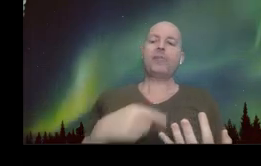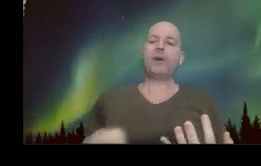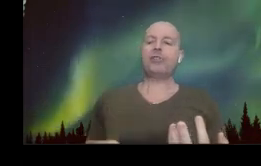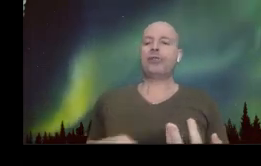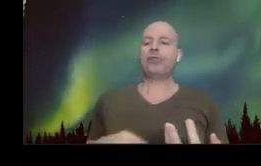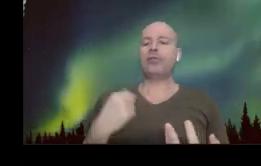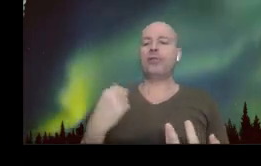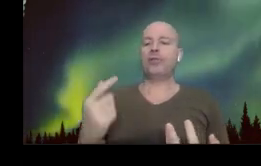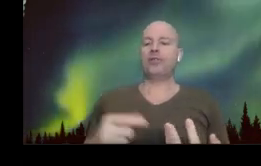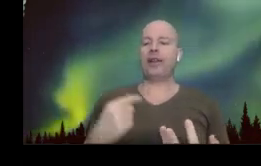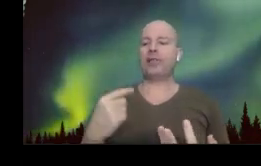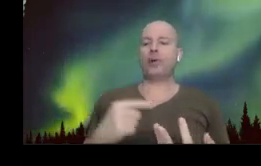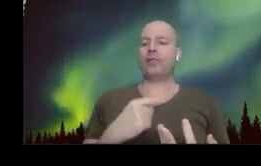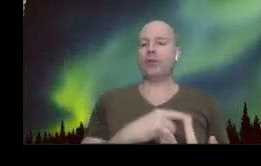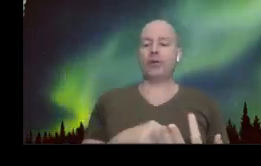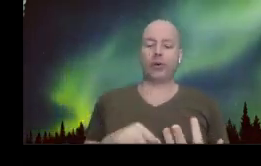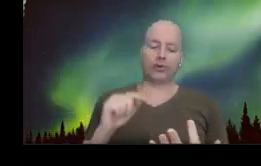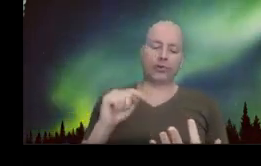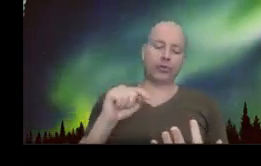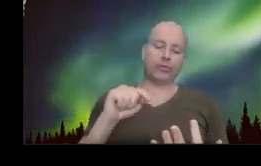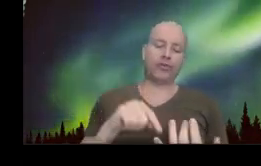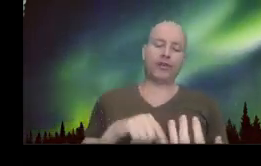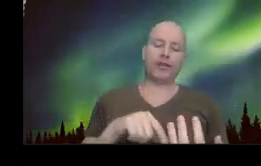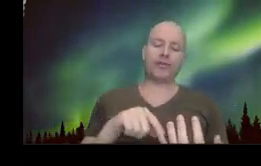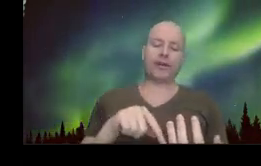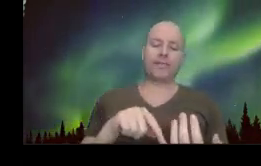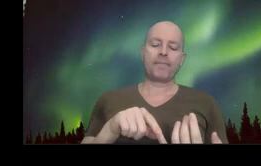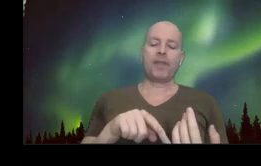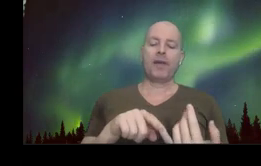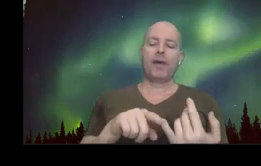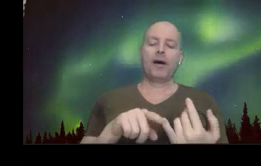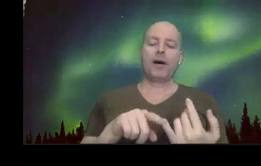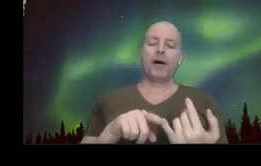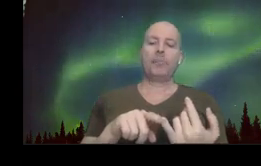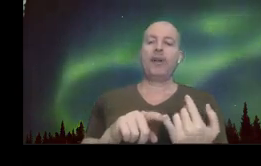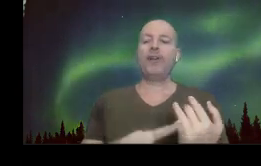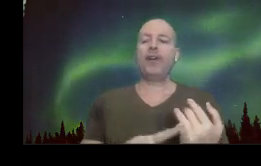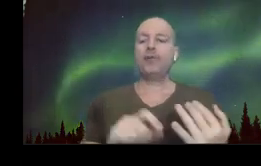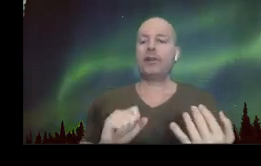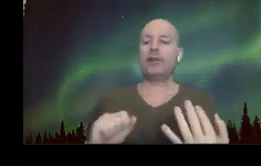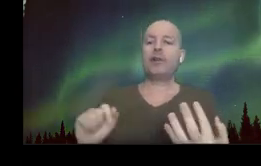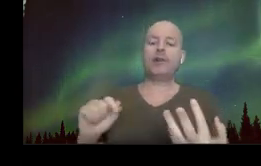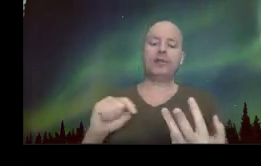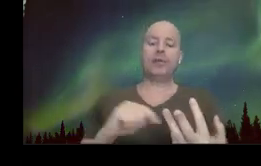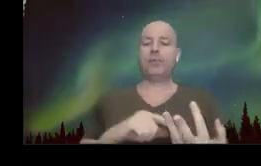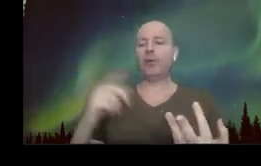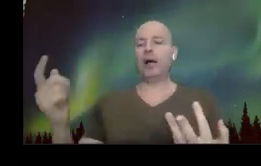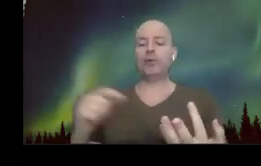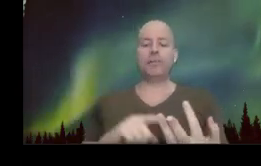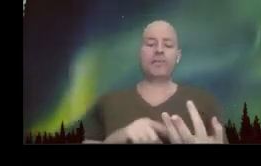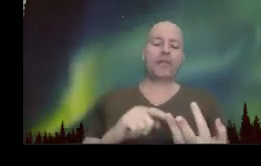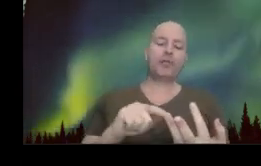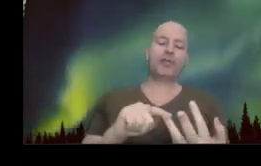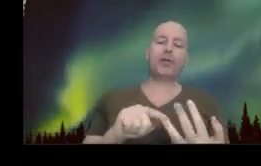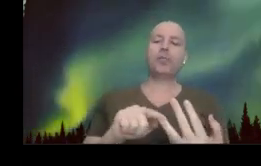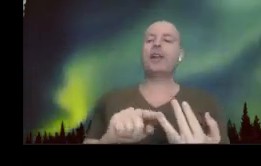Eu participei disso em várias coisas lá no Rio Grande do Sul. Você tem, assim, prefeito que tem interesse para um